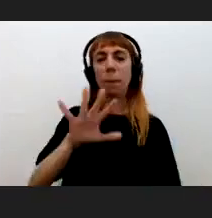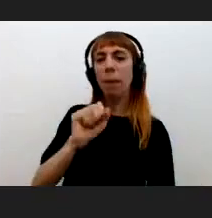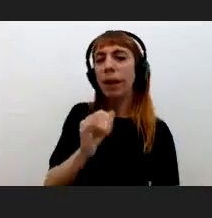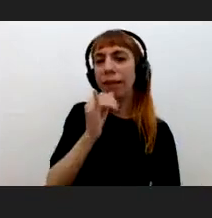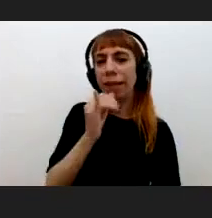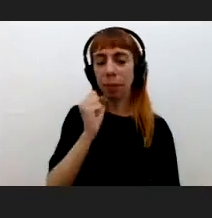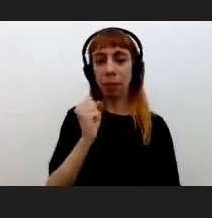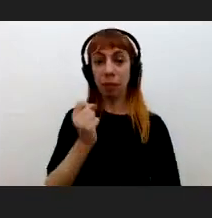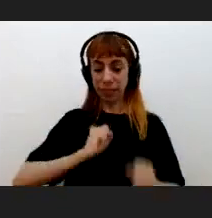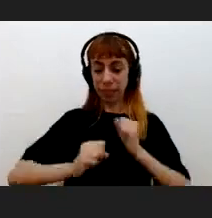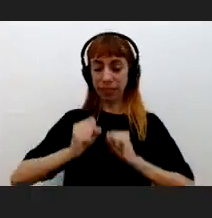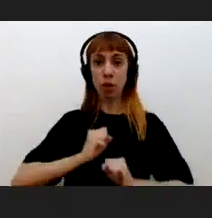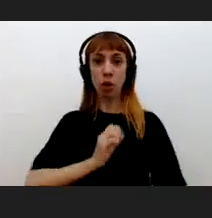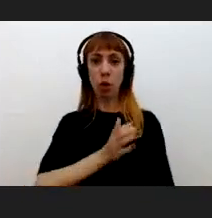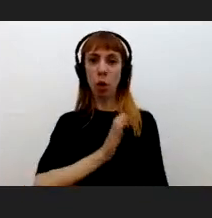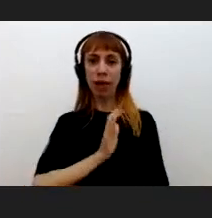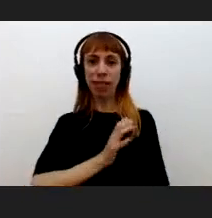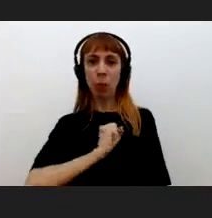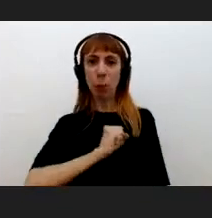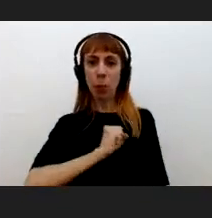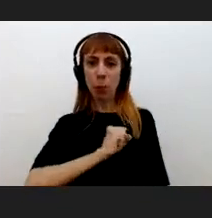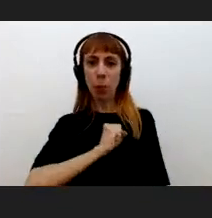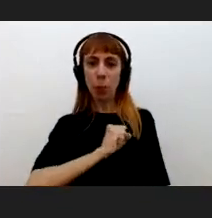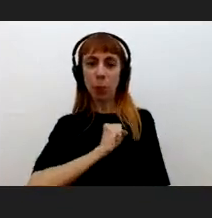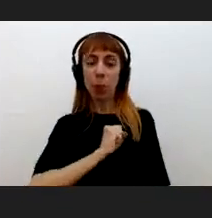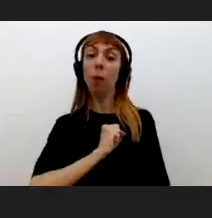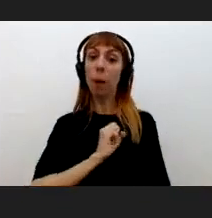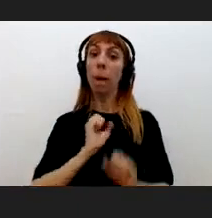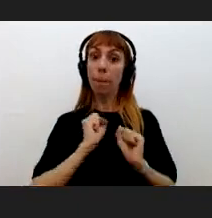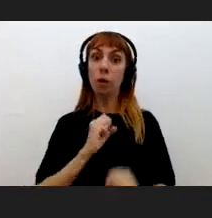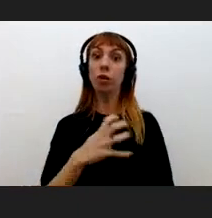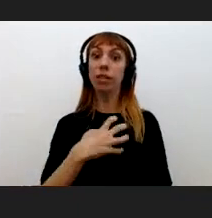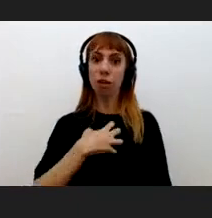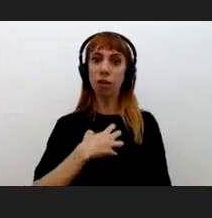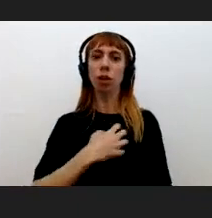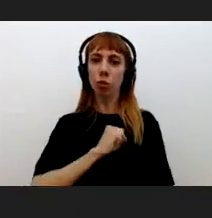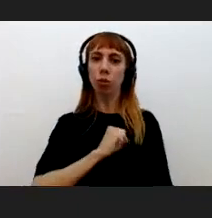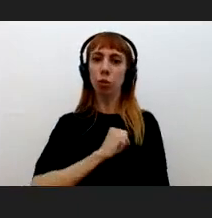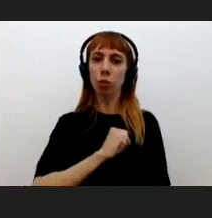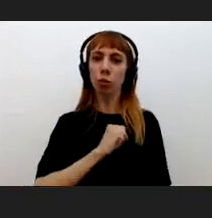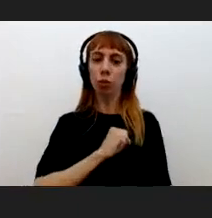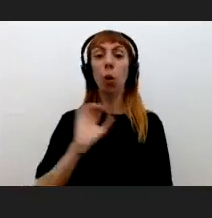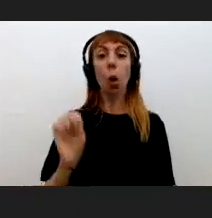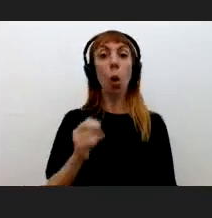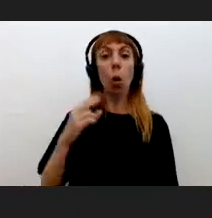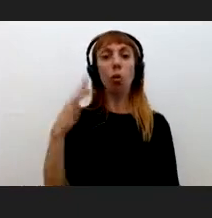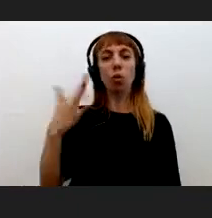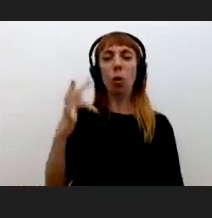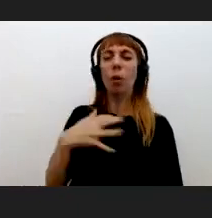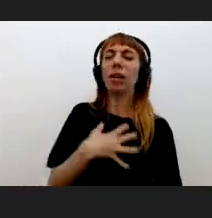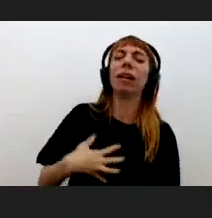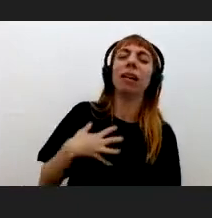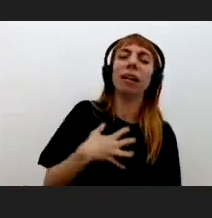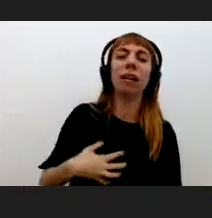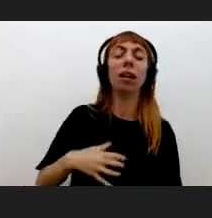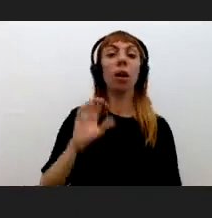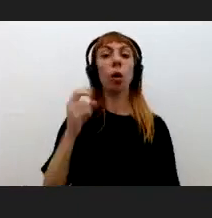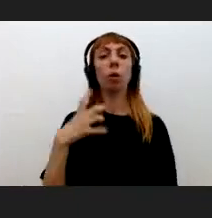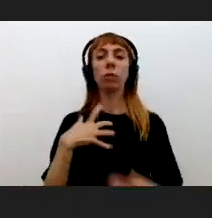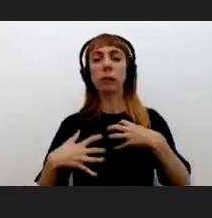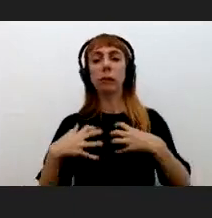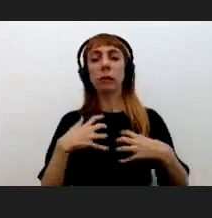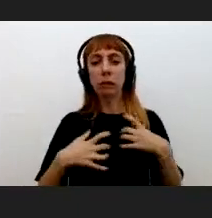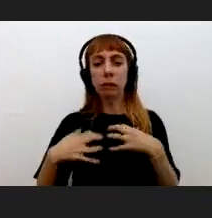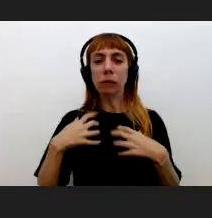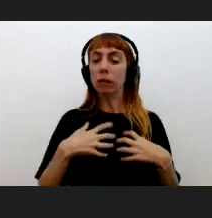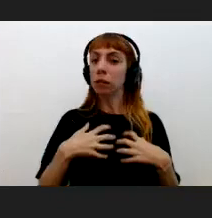sentido taquicardia, né, palpitação, enfim, dor no peito, formigamento, enfim, um conjunto de